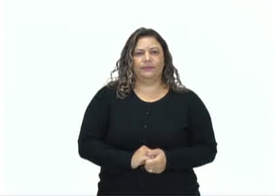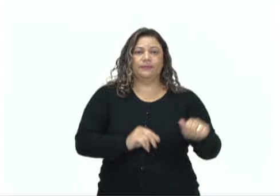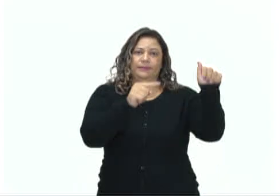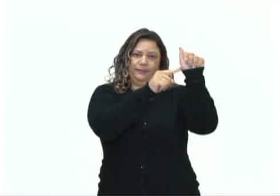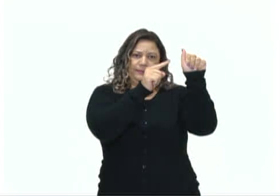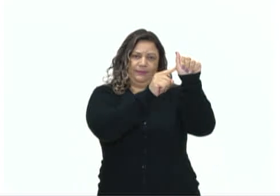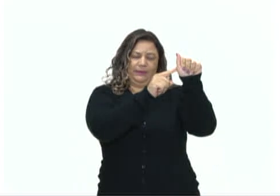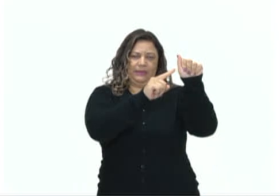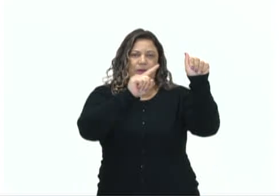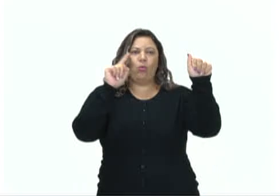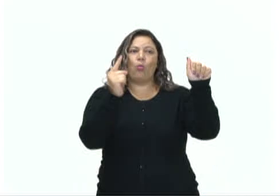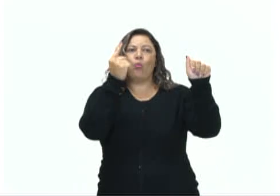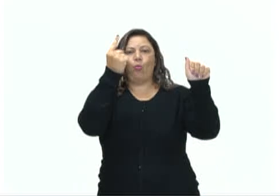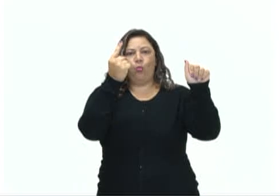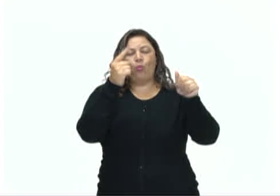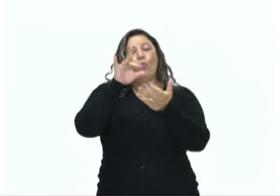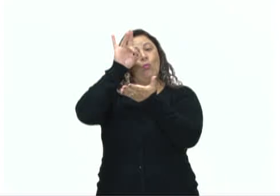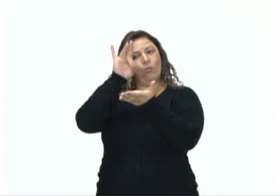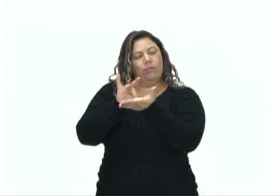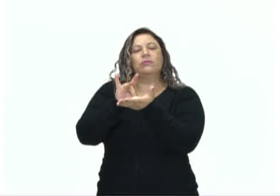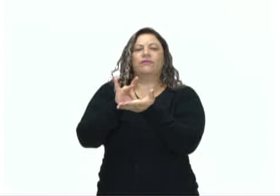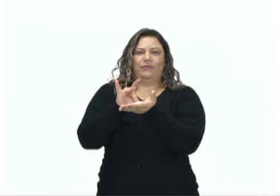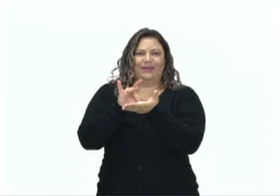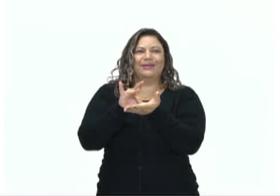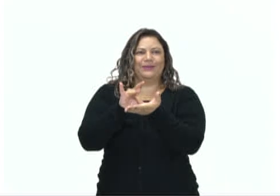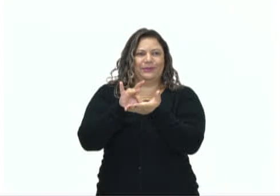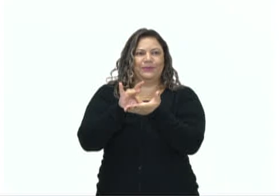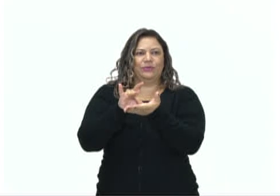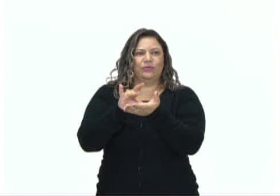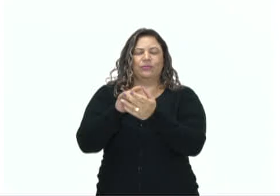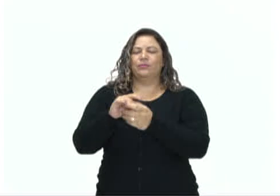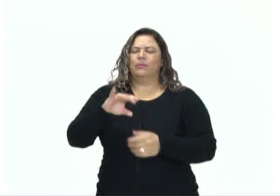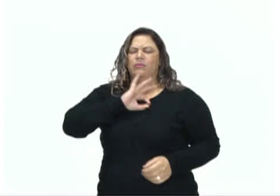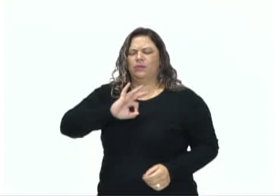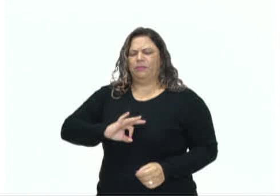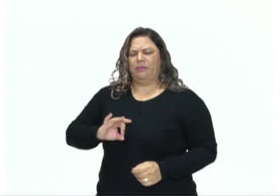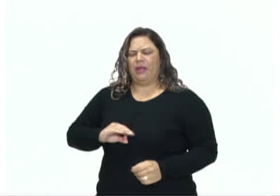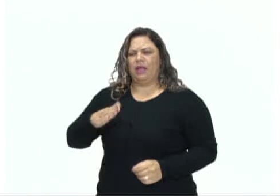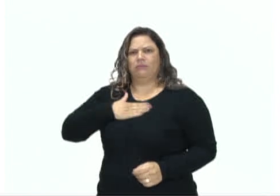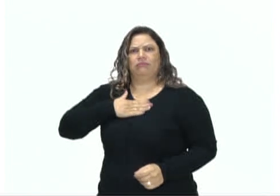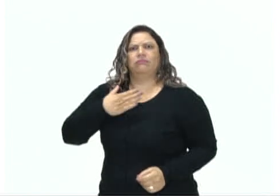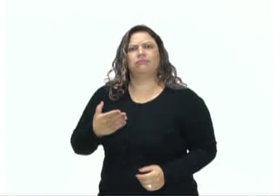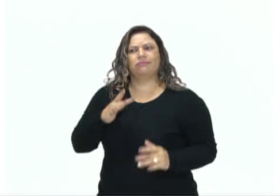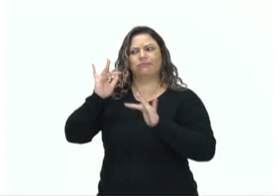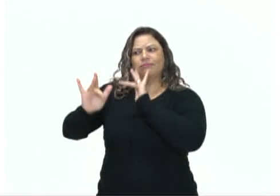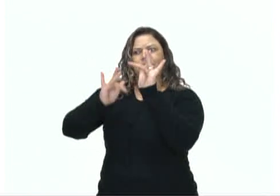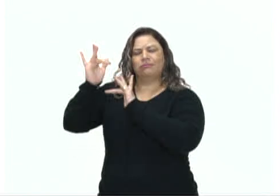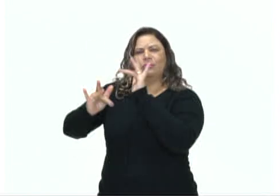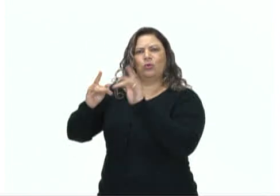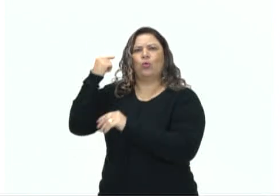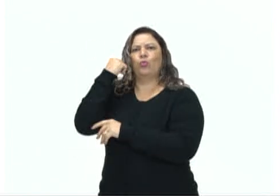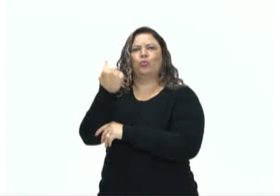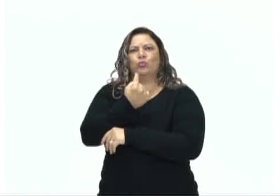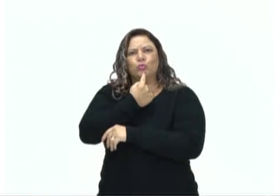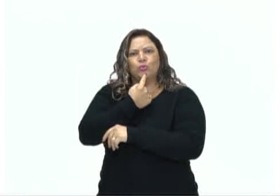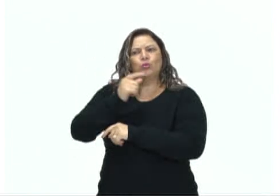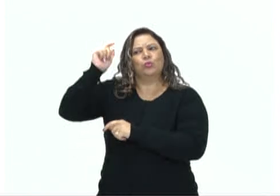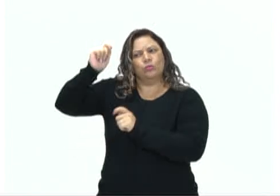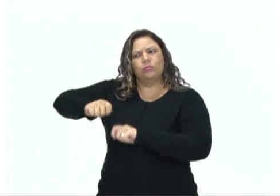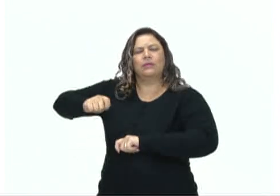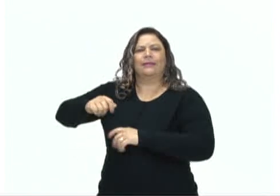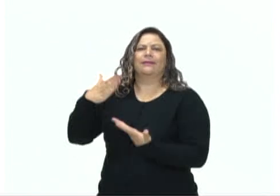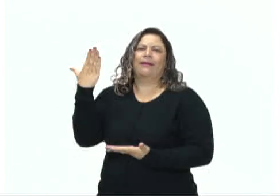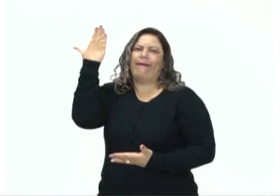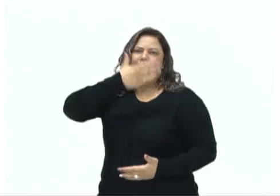Letra A, nós temos um fato. O padre surpreende noivos surdos e celebra casamento em Libras, um acontecimento